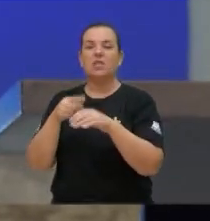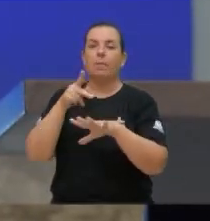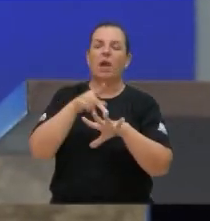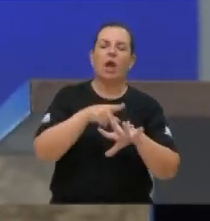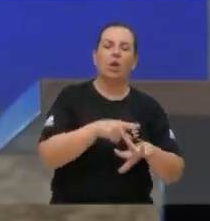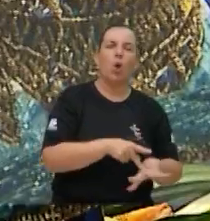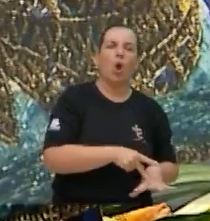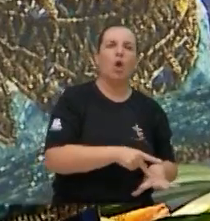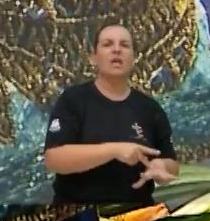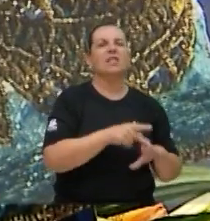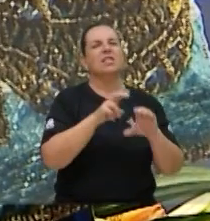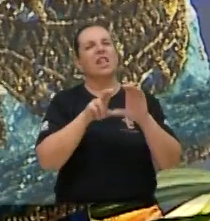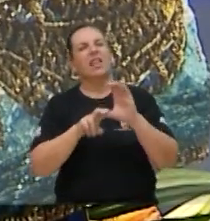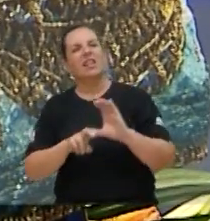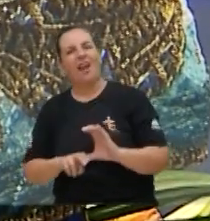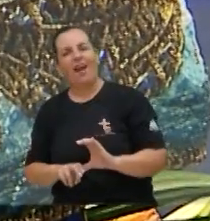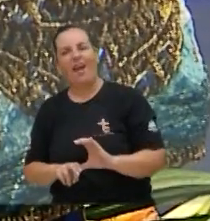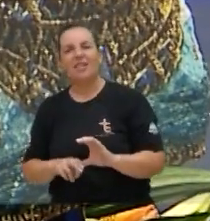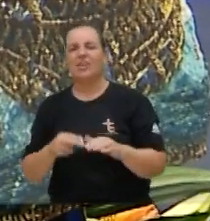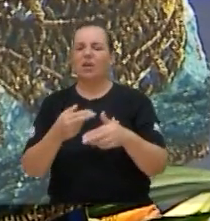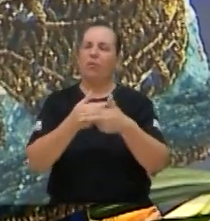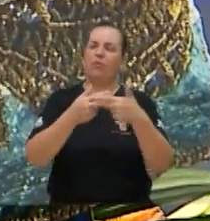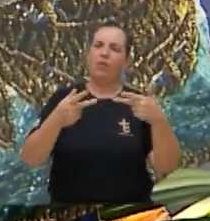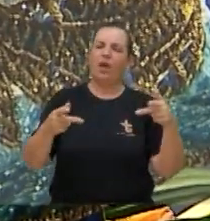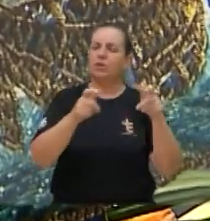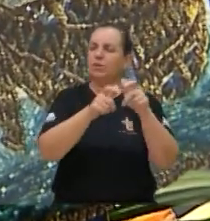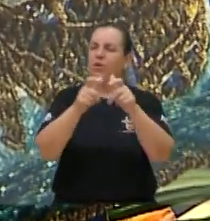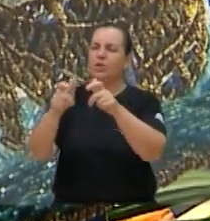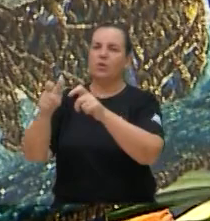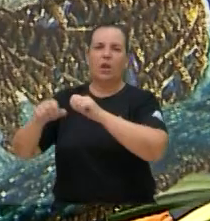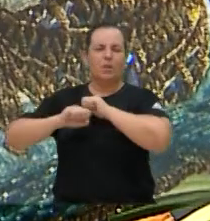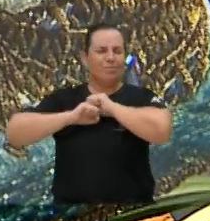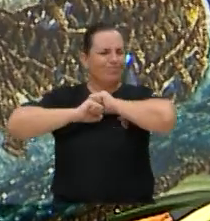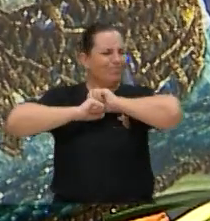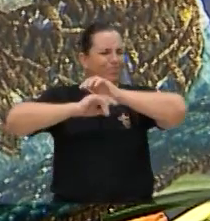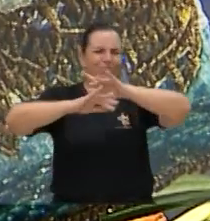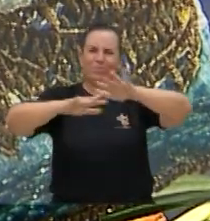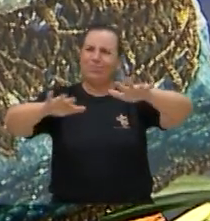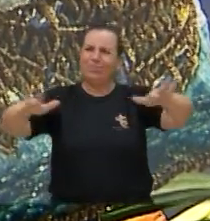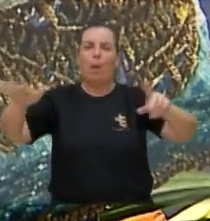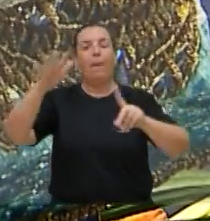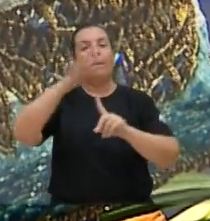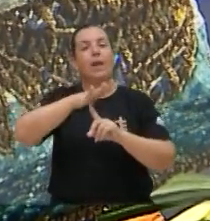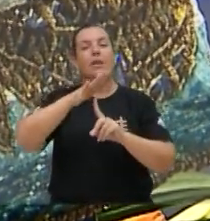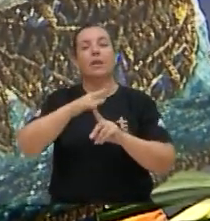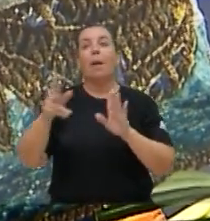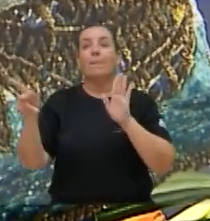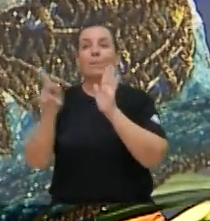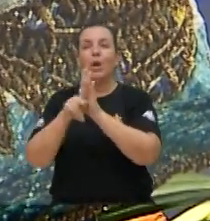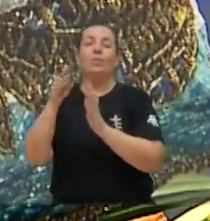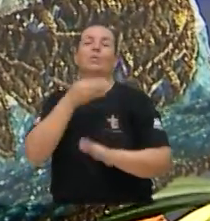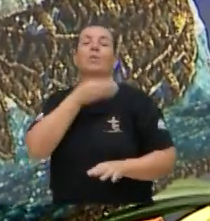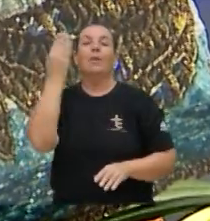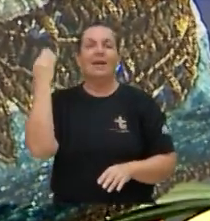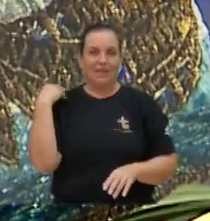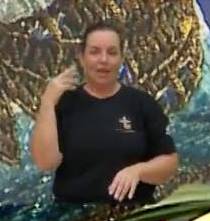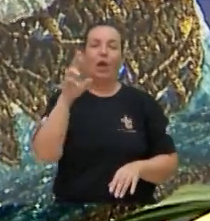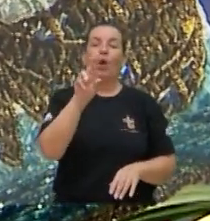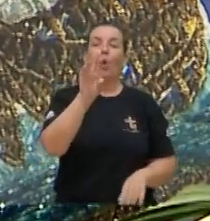tem catedrais, tem vários lugares espalhados pelo Paraná dedicados a Nossa Senhora do